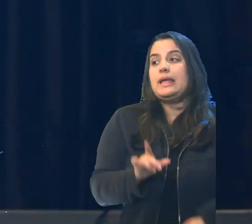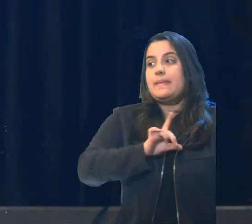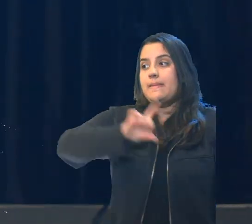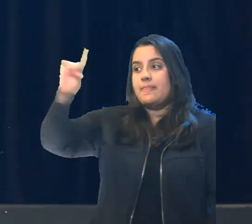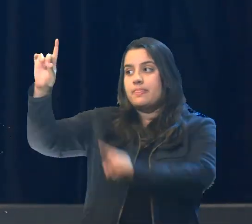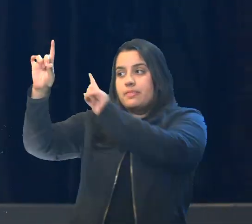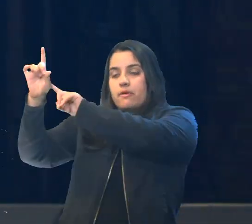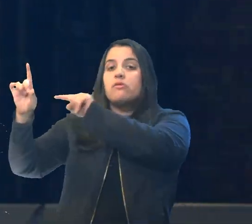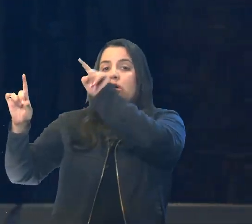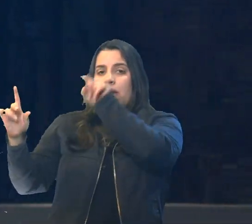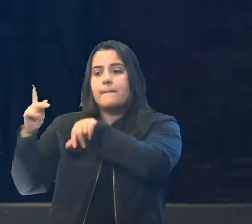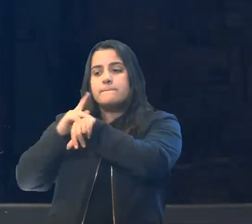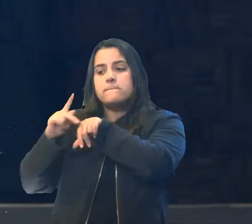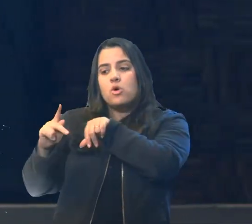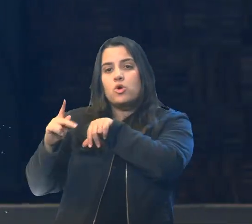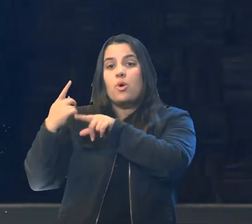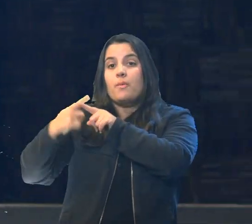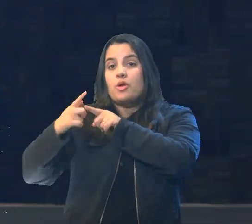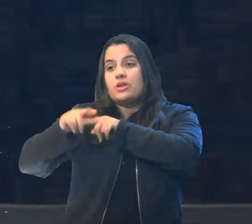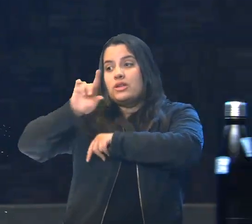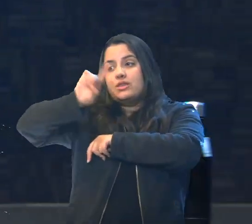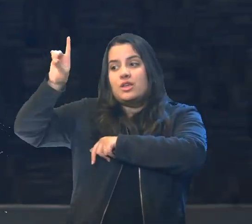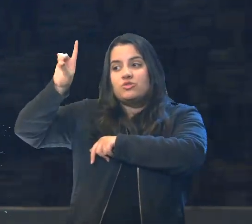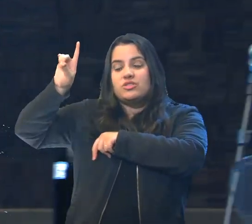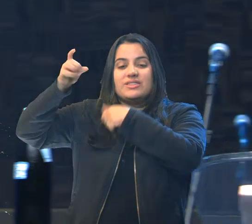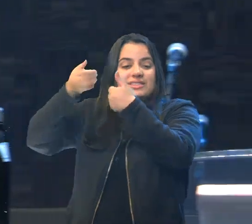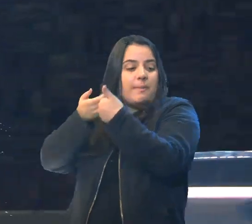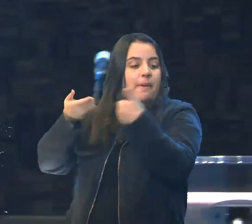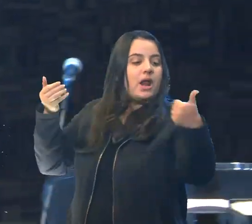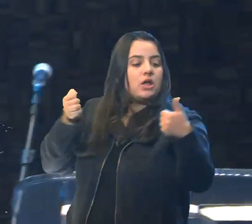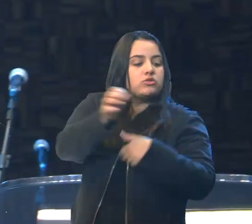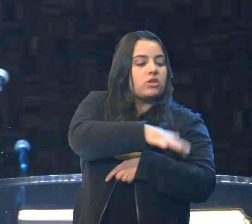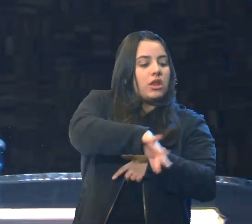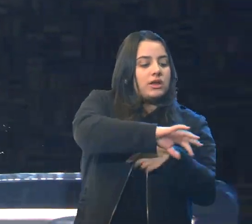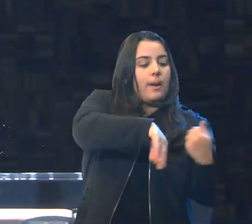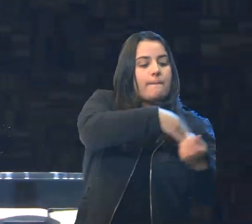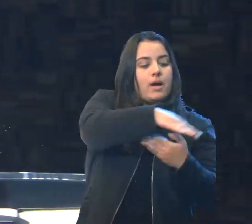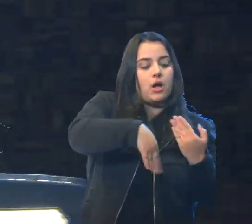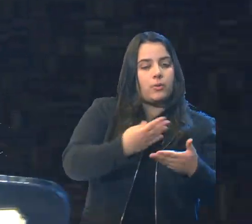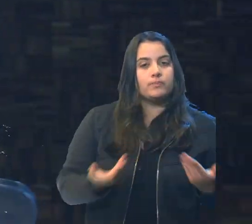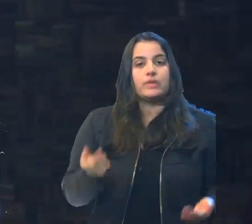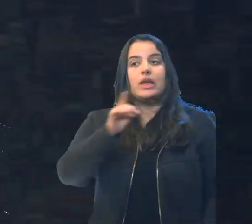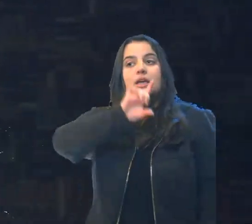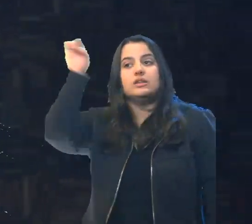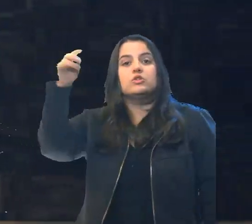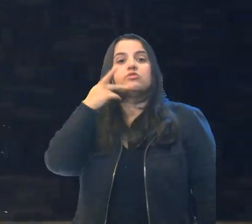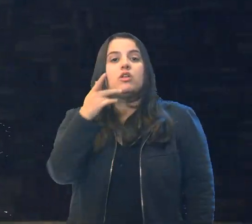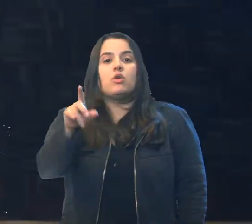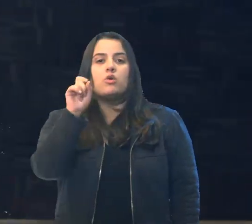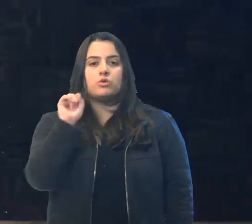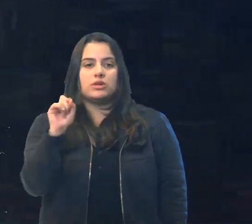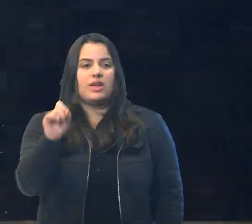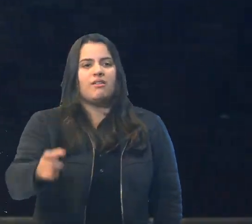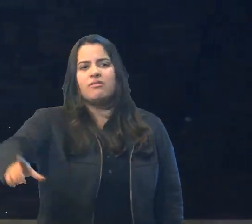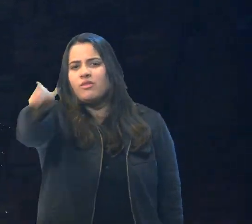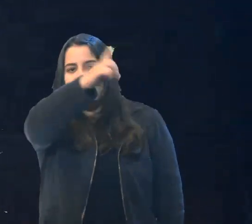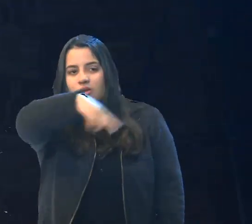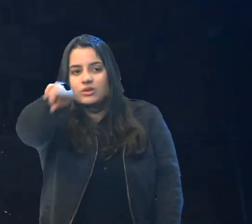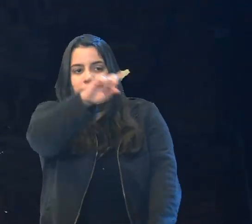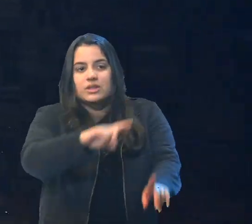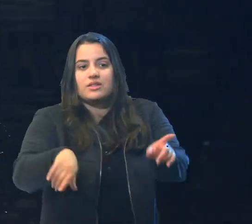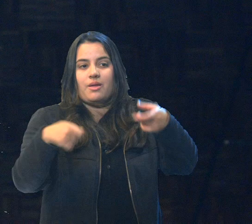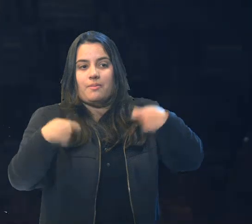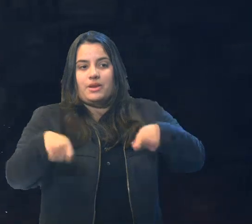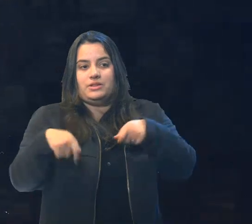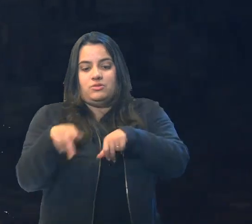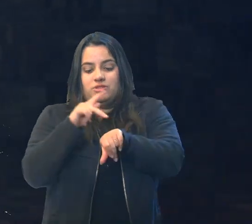gente vive. E Deus falou assim: sejam santos porque eu sou santo. Ele estava dizendo: olha,